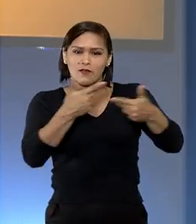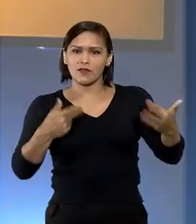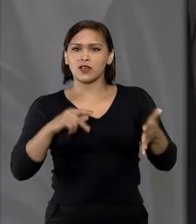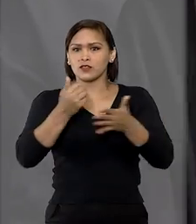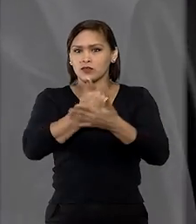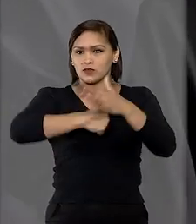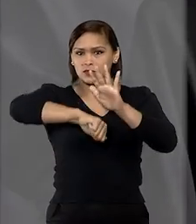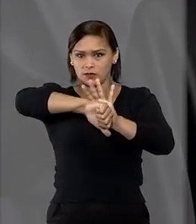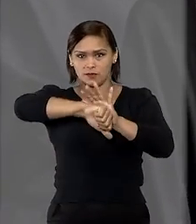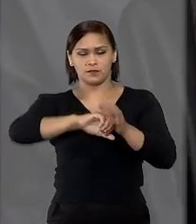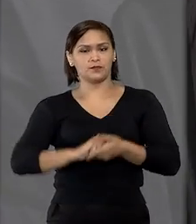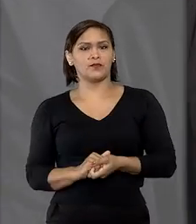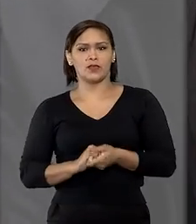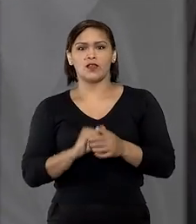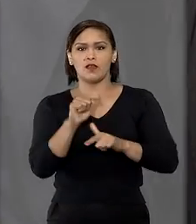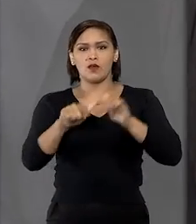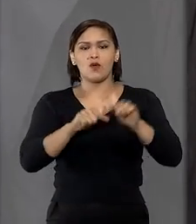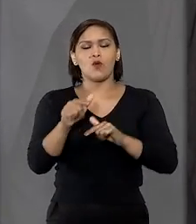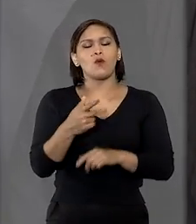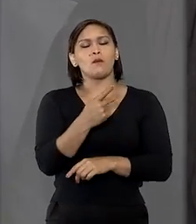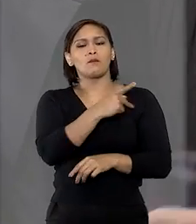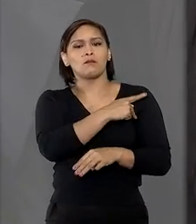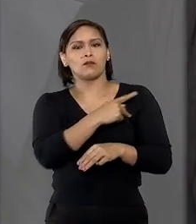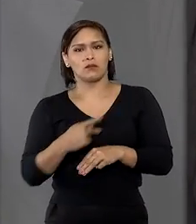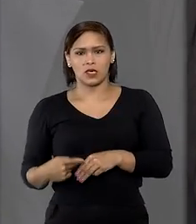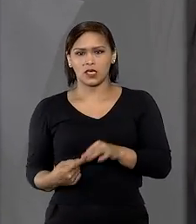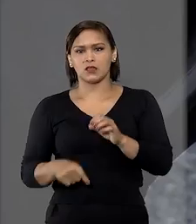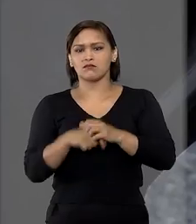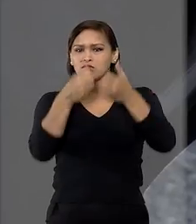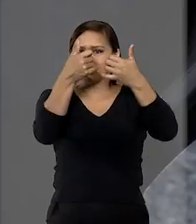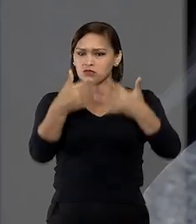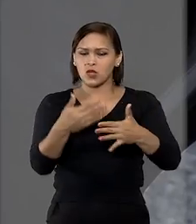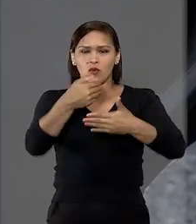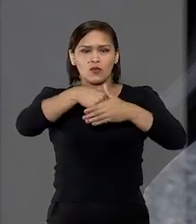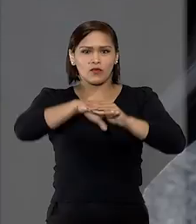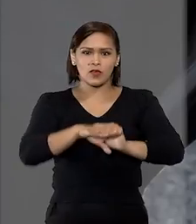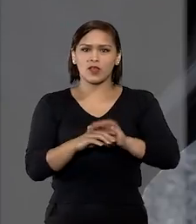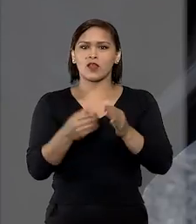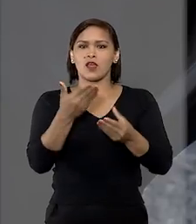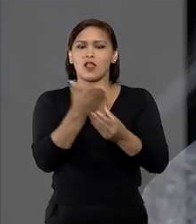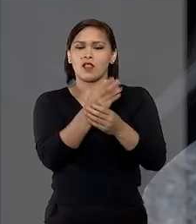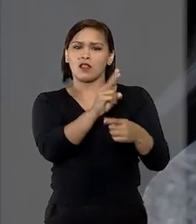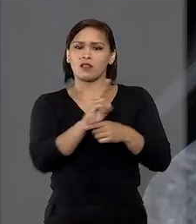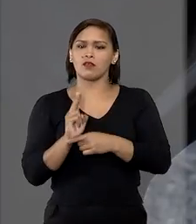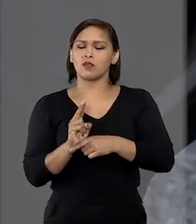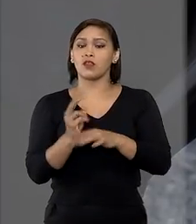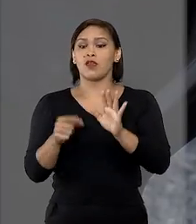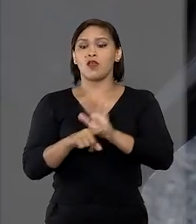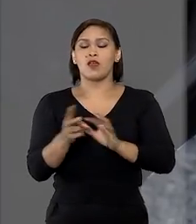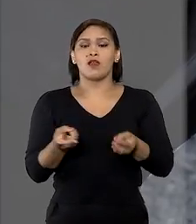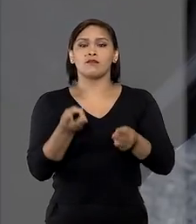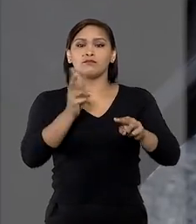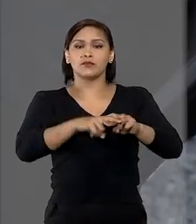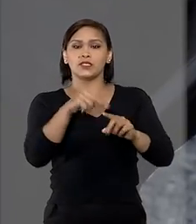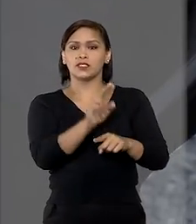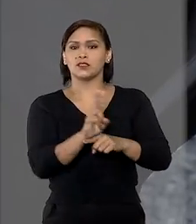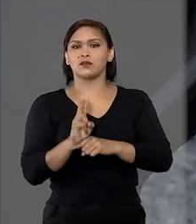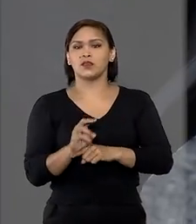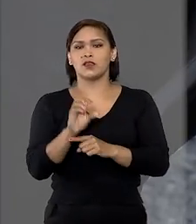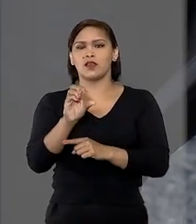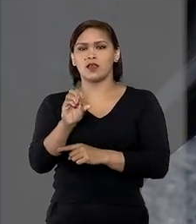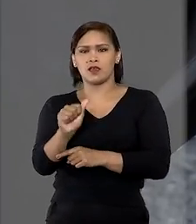versão do crime o exercício da presidência o ministro Jorge Mussi indeferiu o pedido de liminar para revogar a prisão preventiva